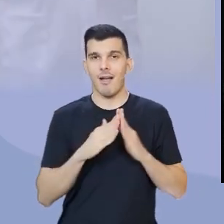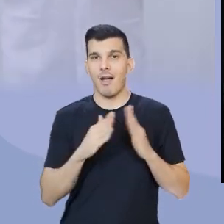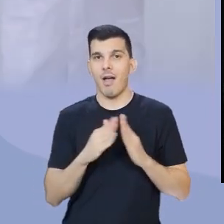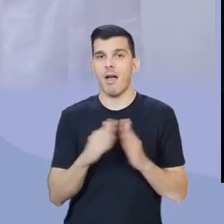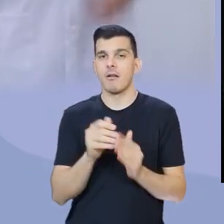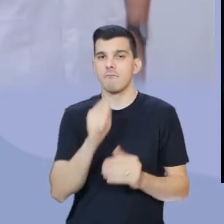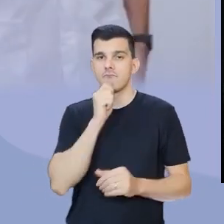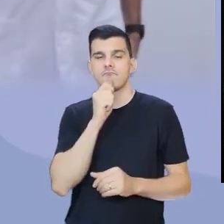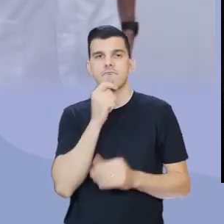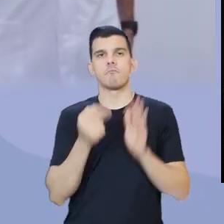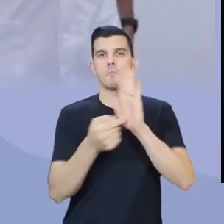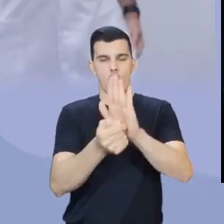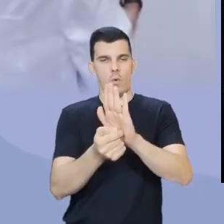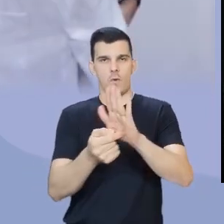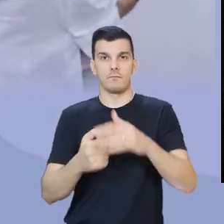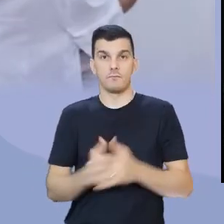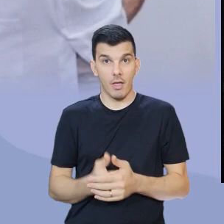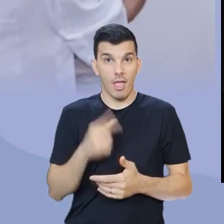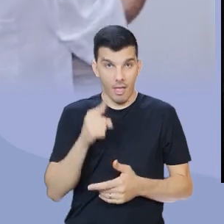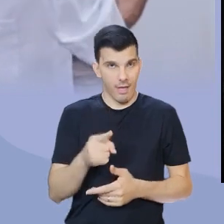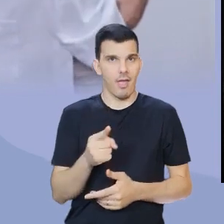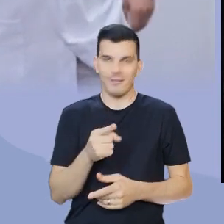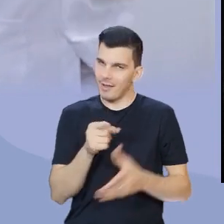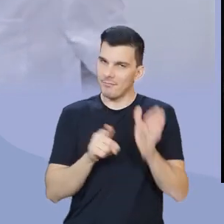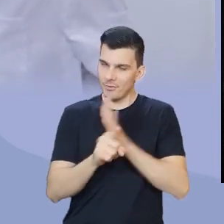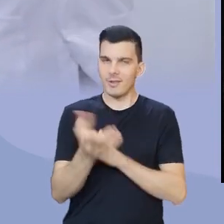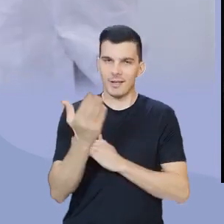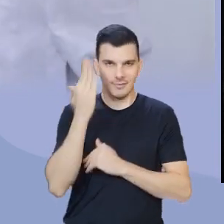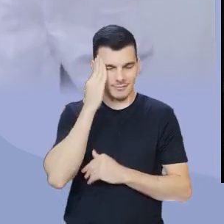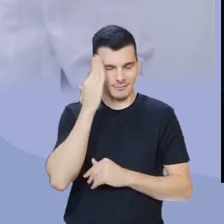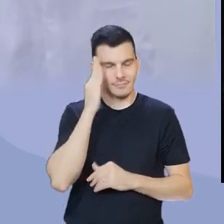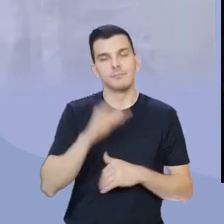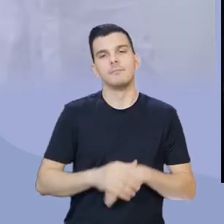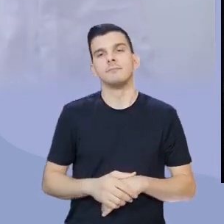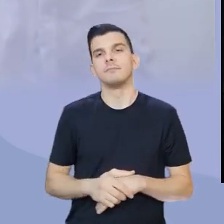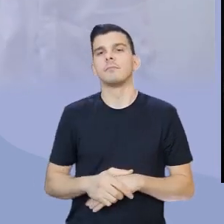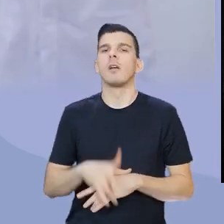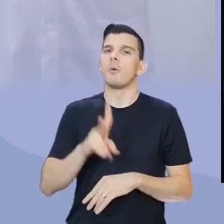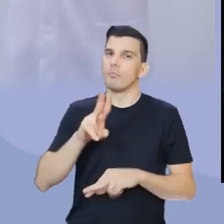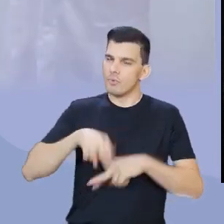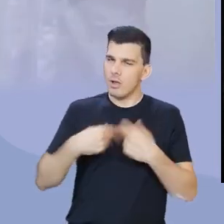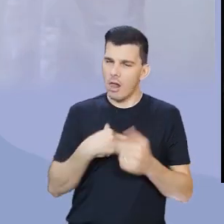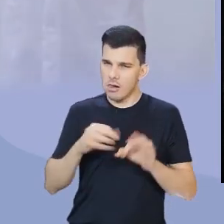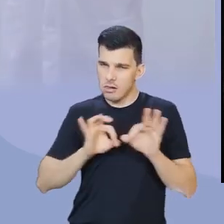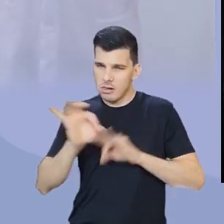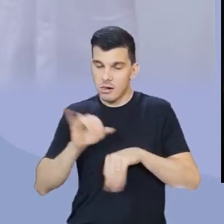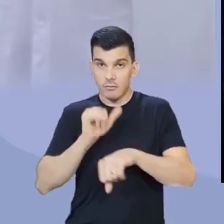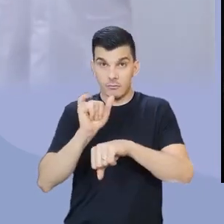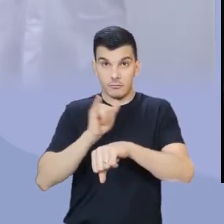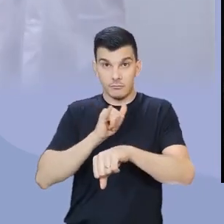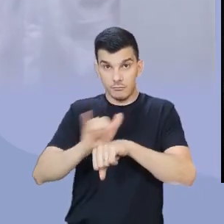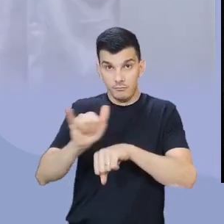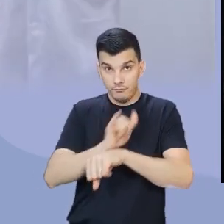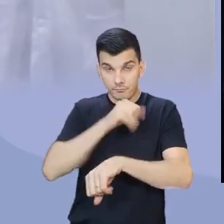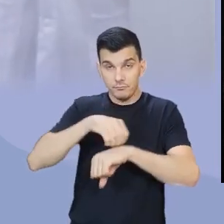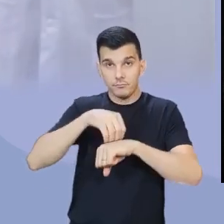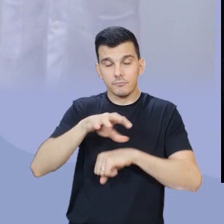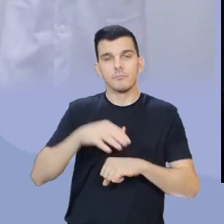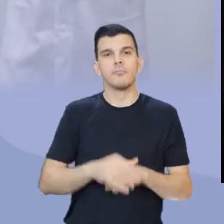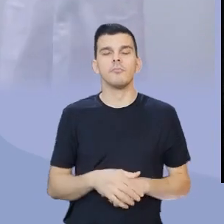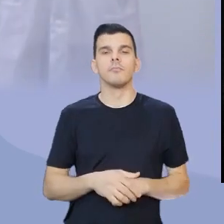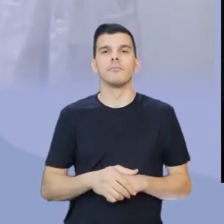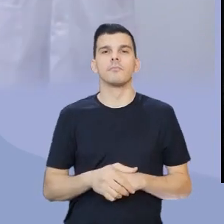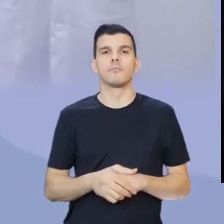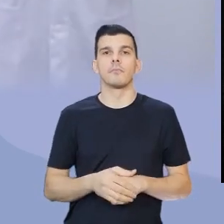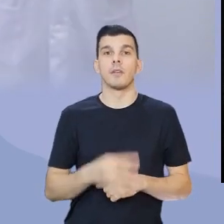a questão não falou. E esse é o mistério da questão. É aí que a gente tá hackeando a questão, né? 64%